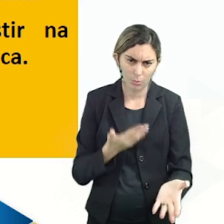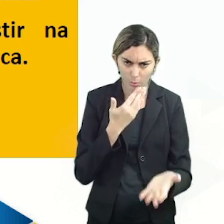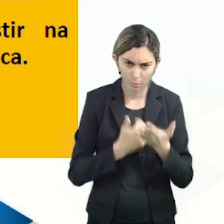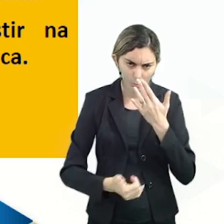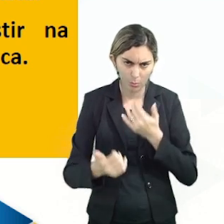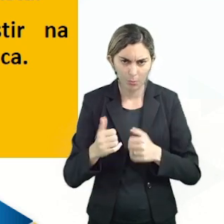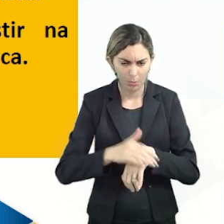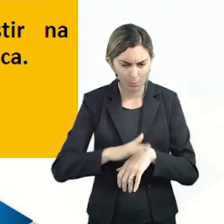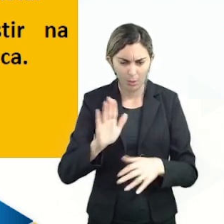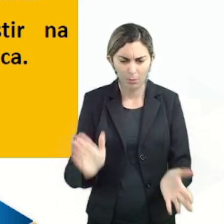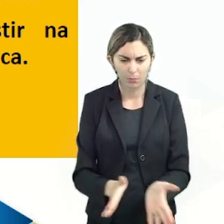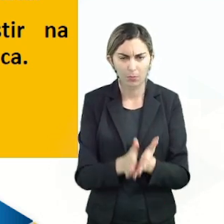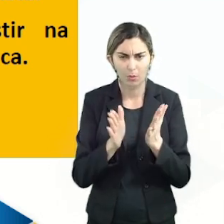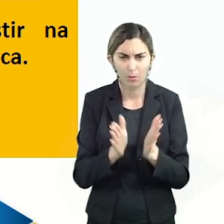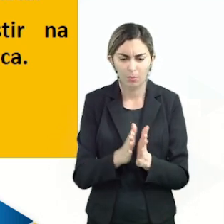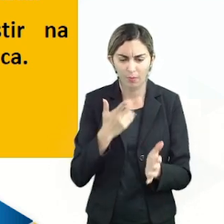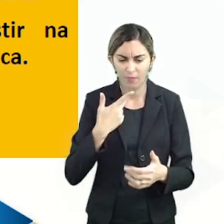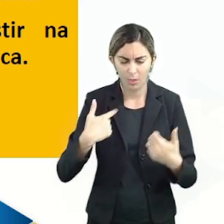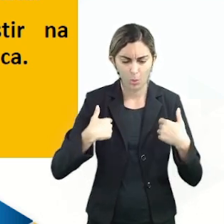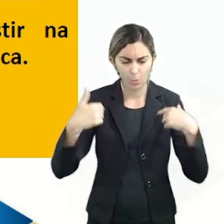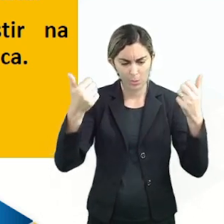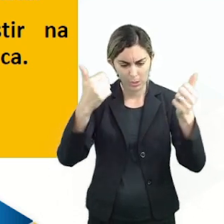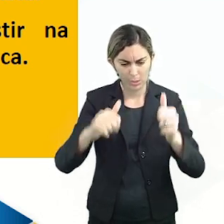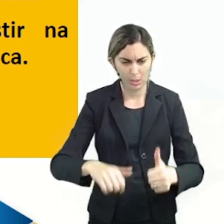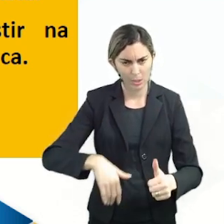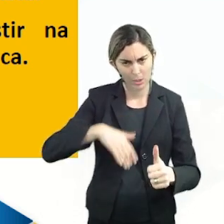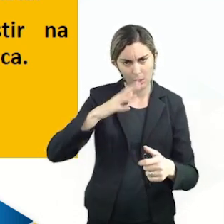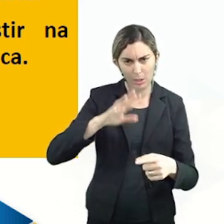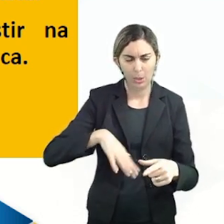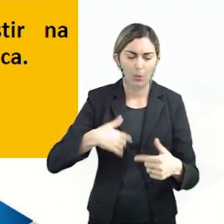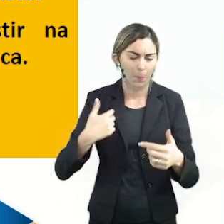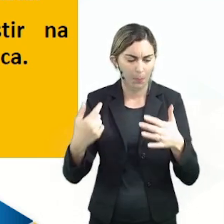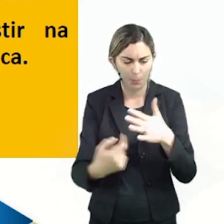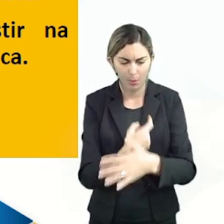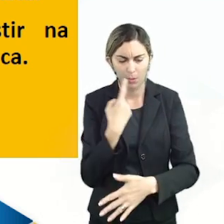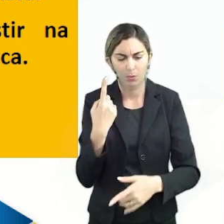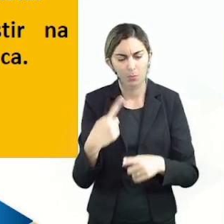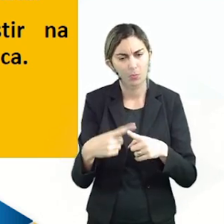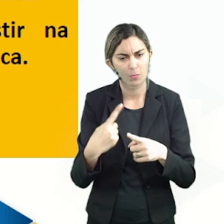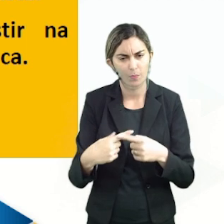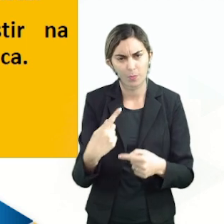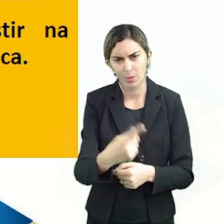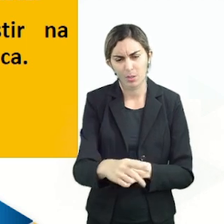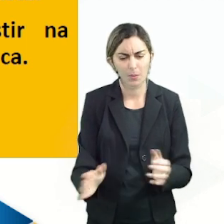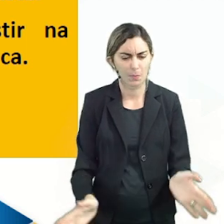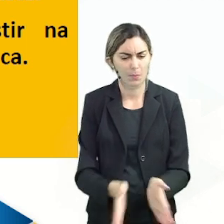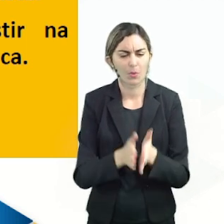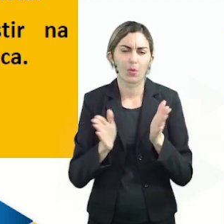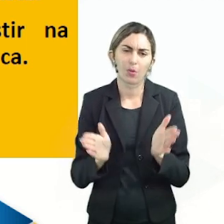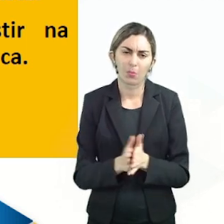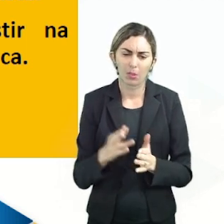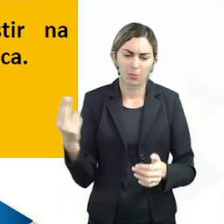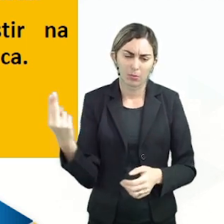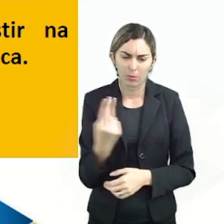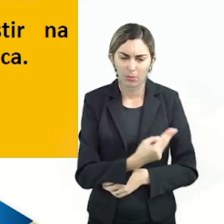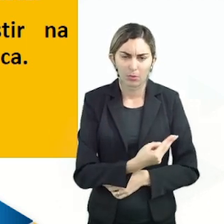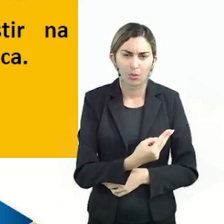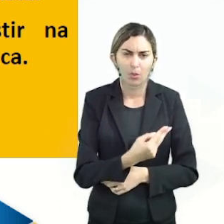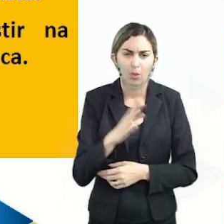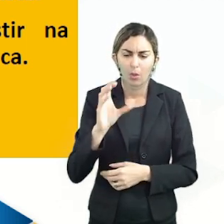pobres, me chamam de santo. Quando pergunto por que eles são pobres, chamam-me